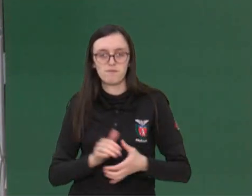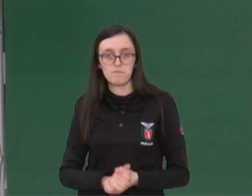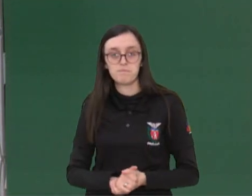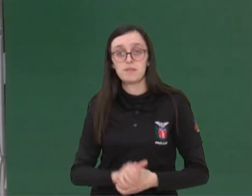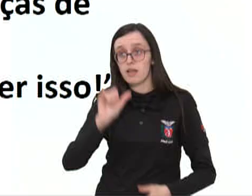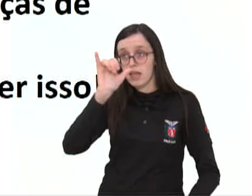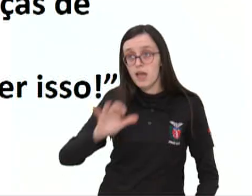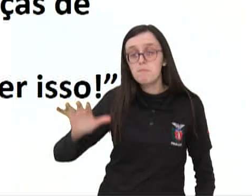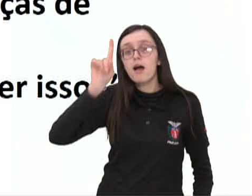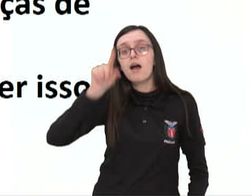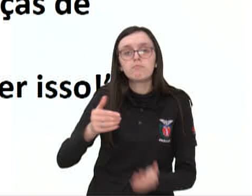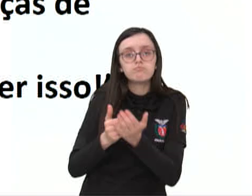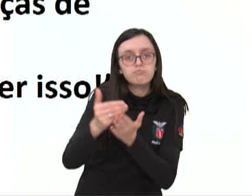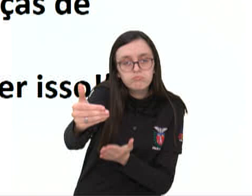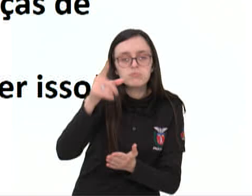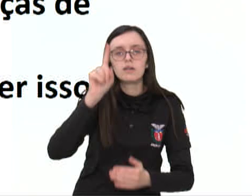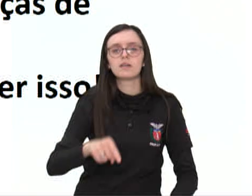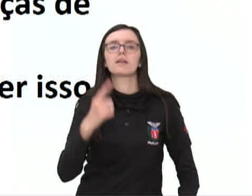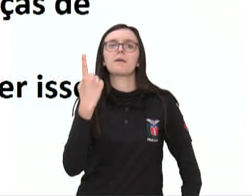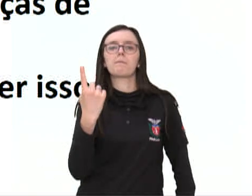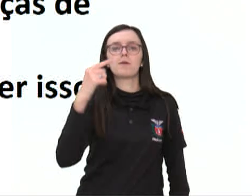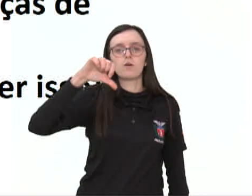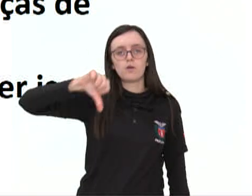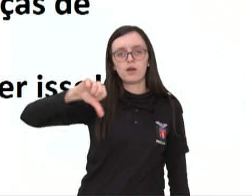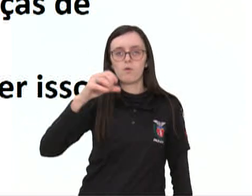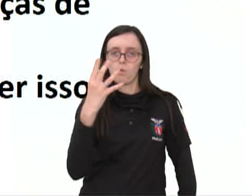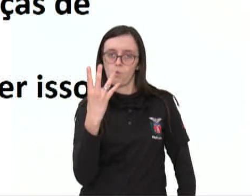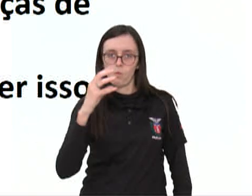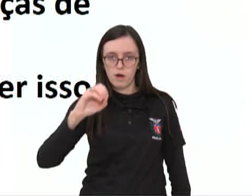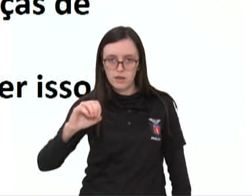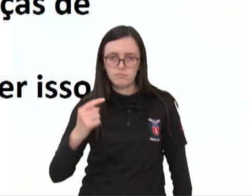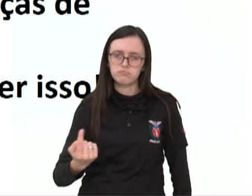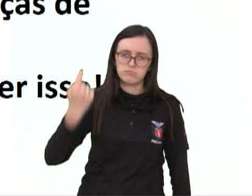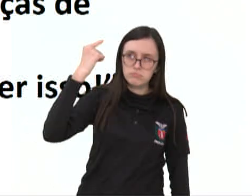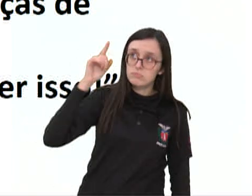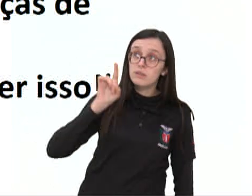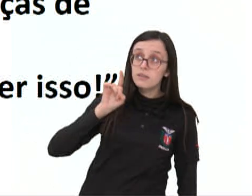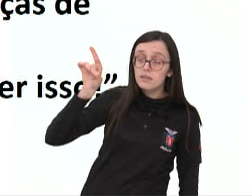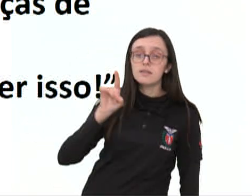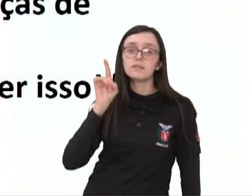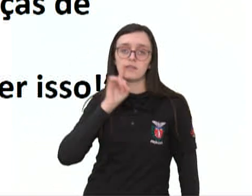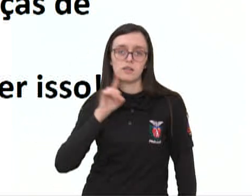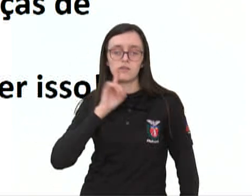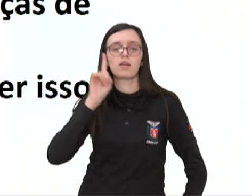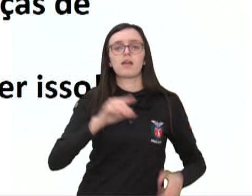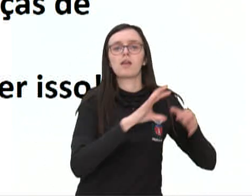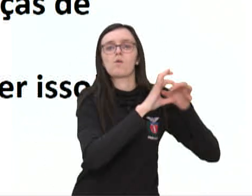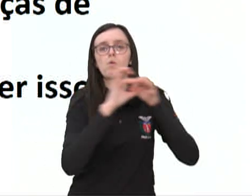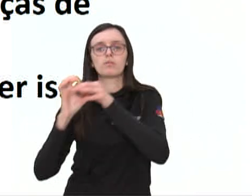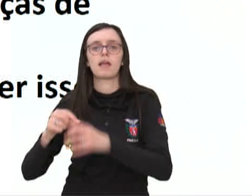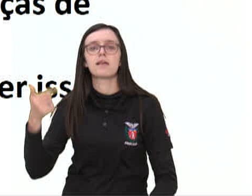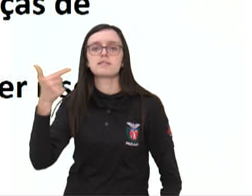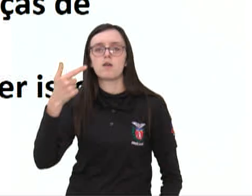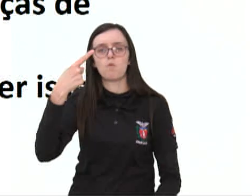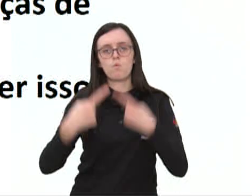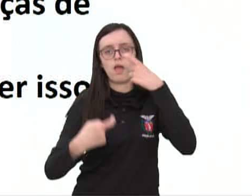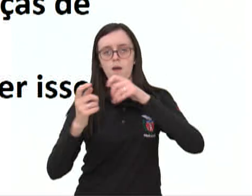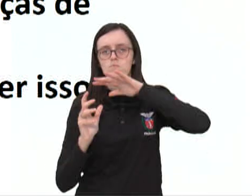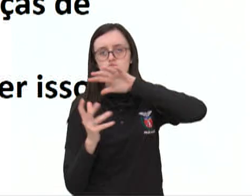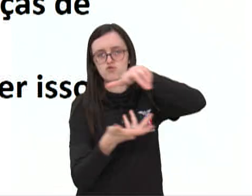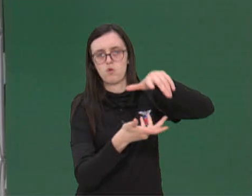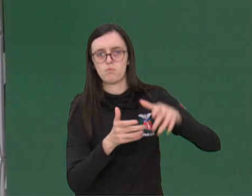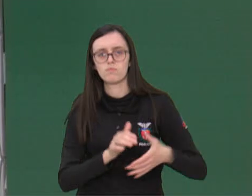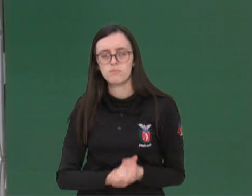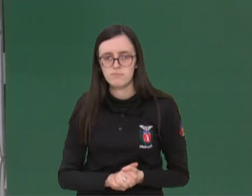Essa imagem é do início dos anos 1940 nos Estados Unidos, no contexto da Segunda Guerra